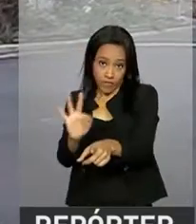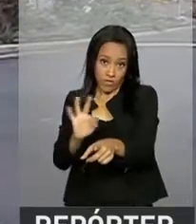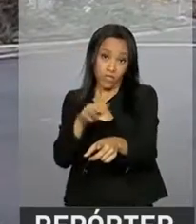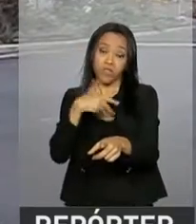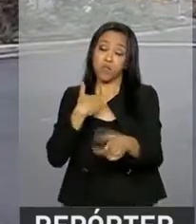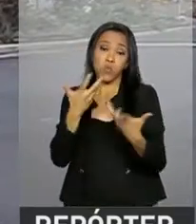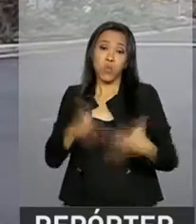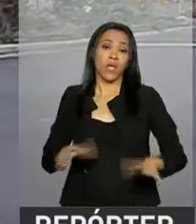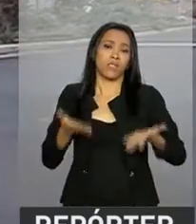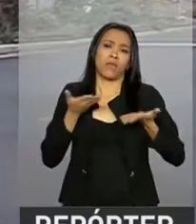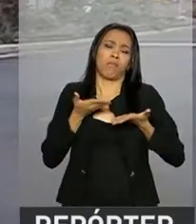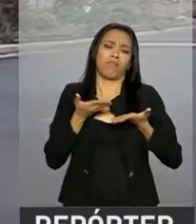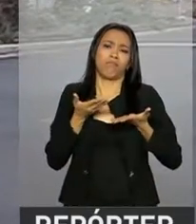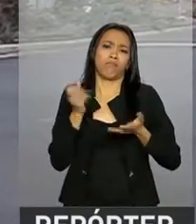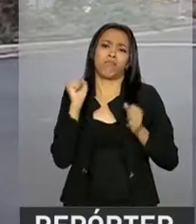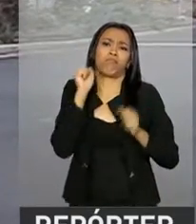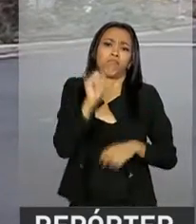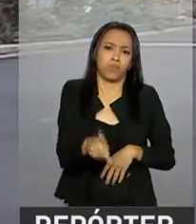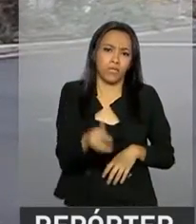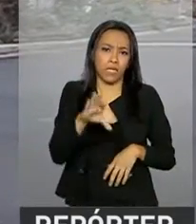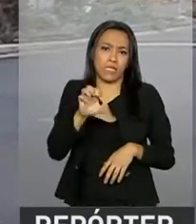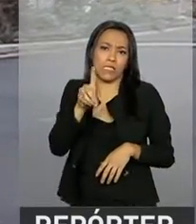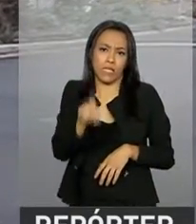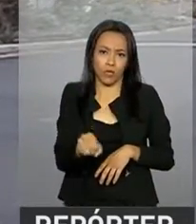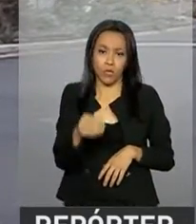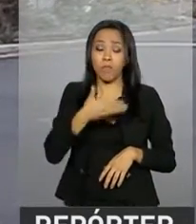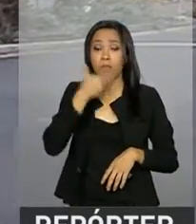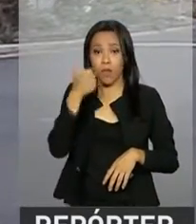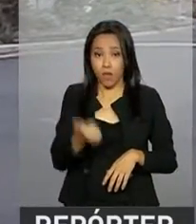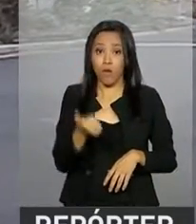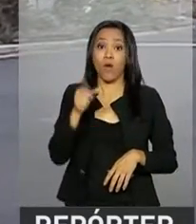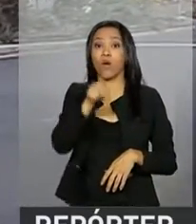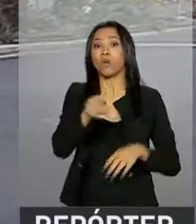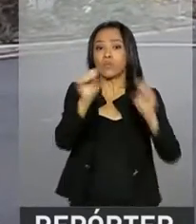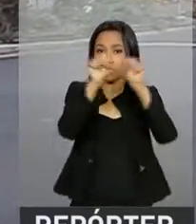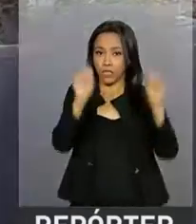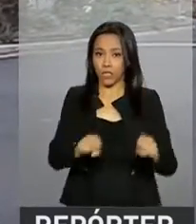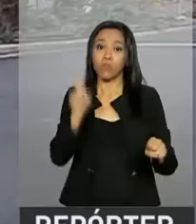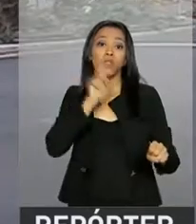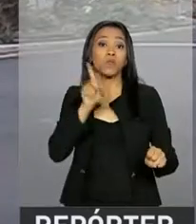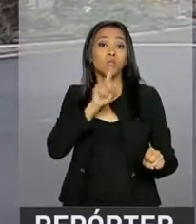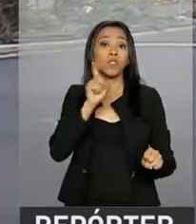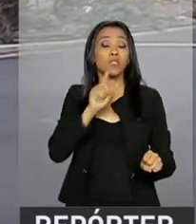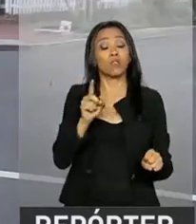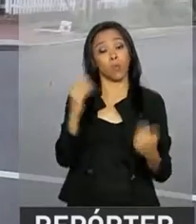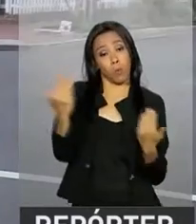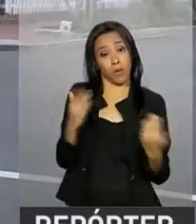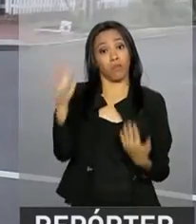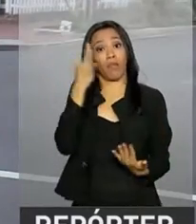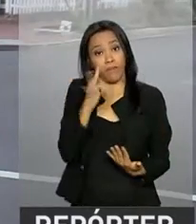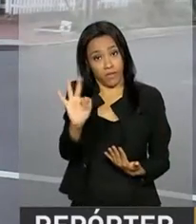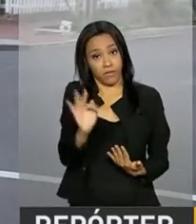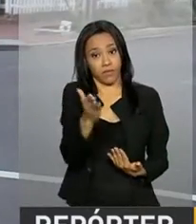se aposentar tão cedo e que prefere o sistema previdenciário dos Estados Unidos do que o da sua terra natal.